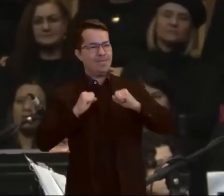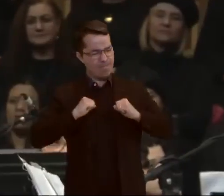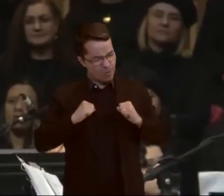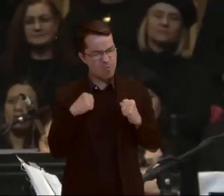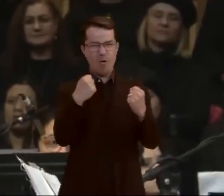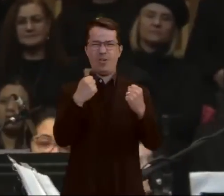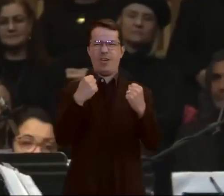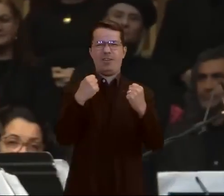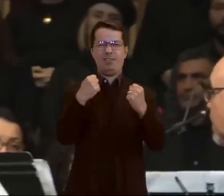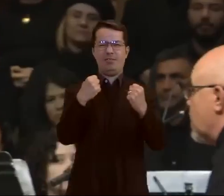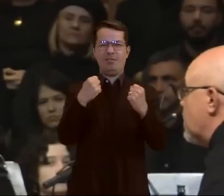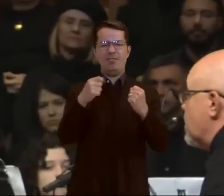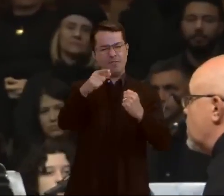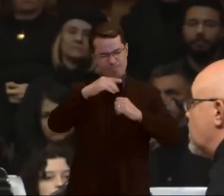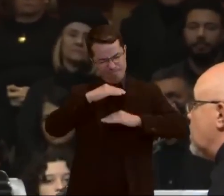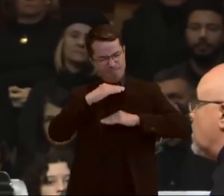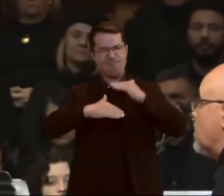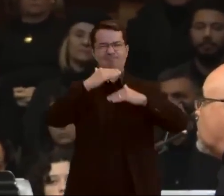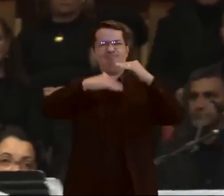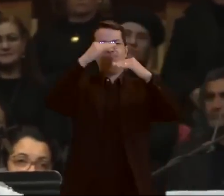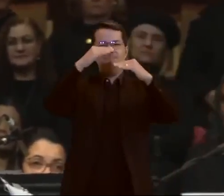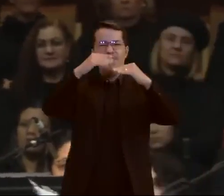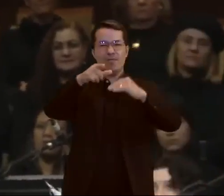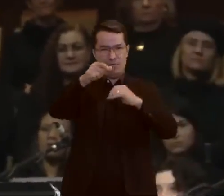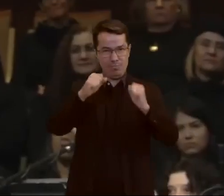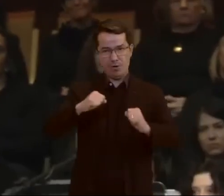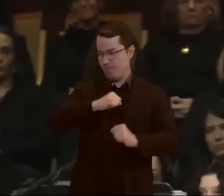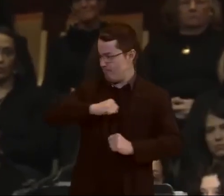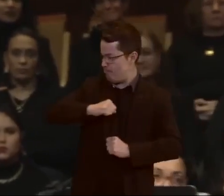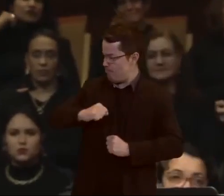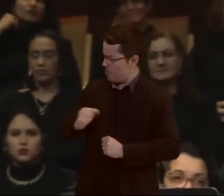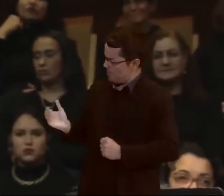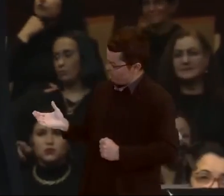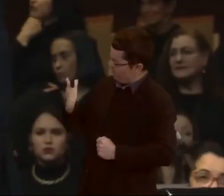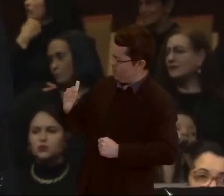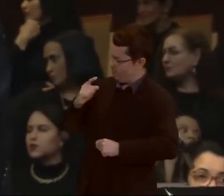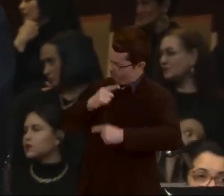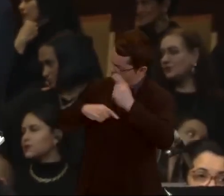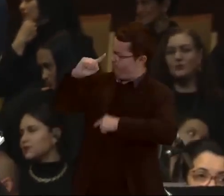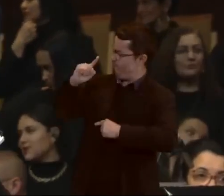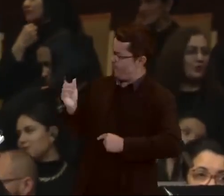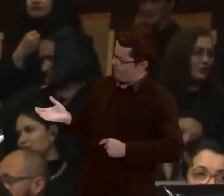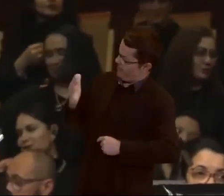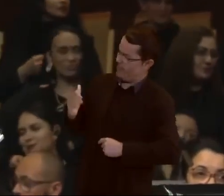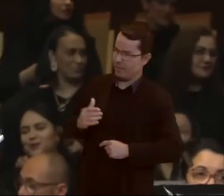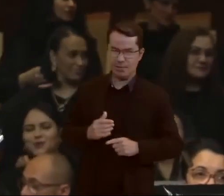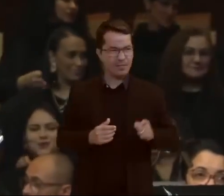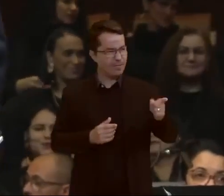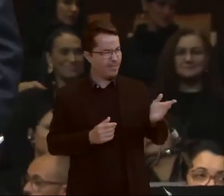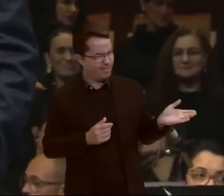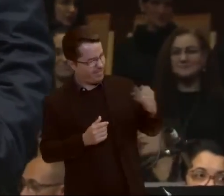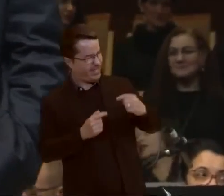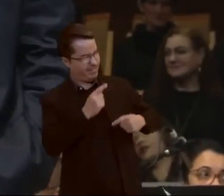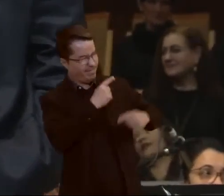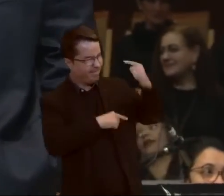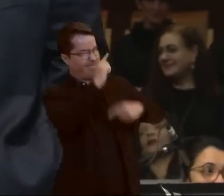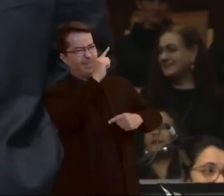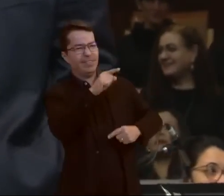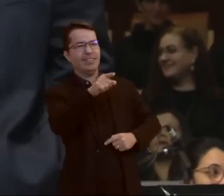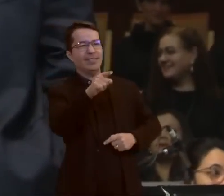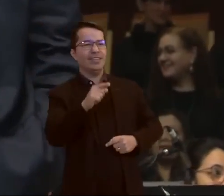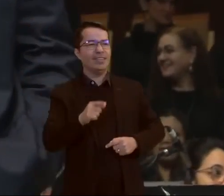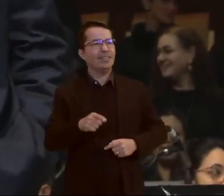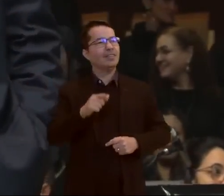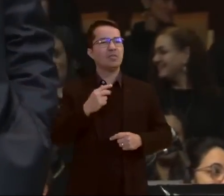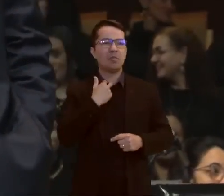se conforme. Então fala para quem está perto de você: não se conforme. Agora escuta também, que é para você,